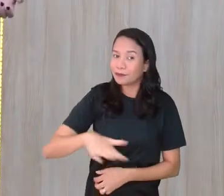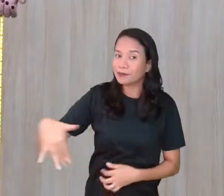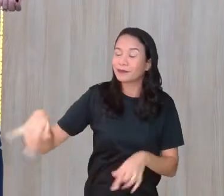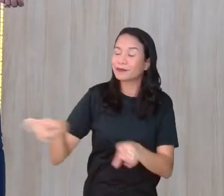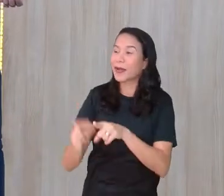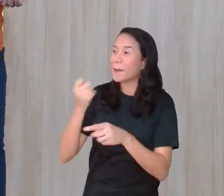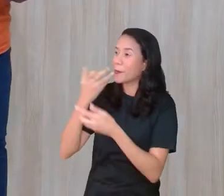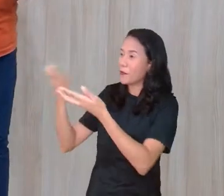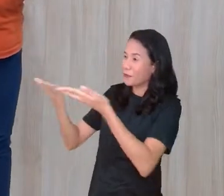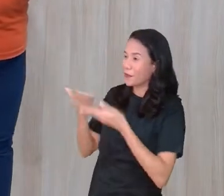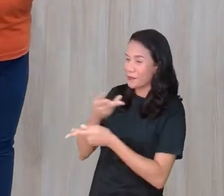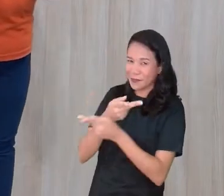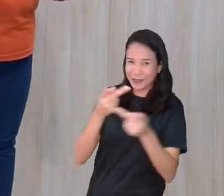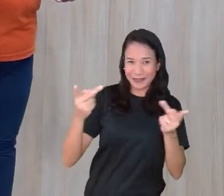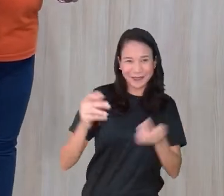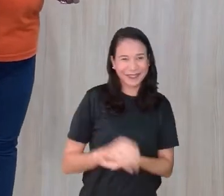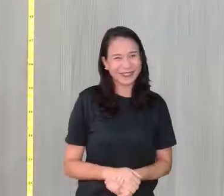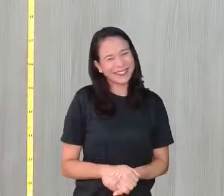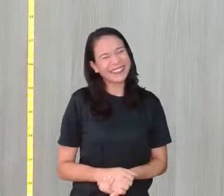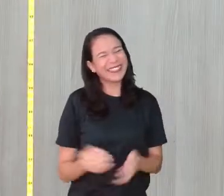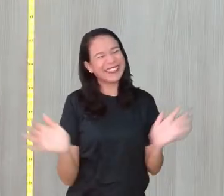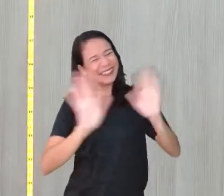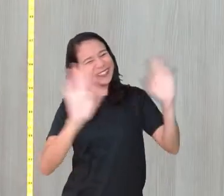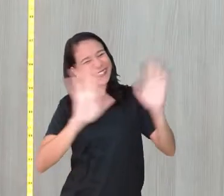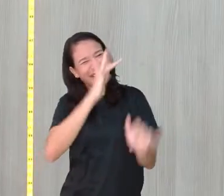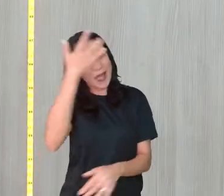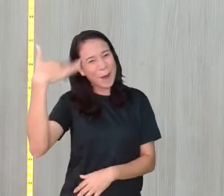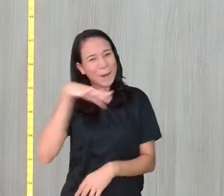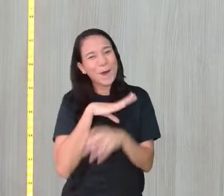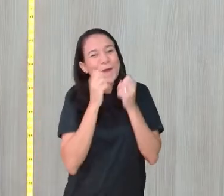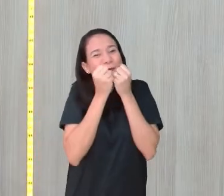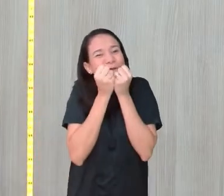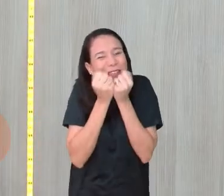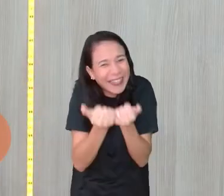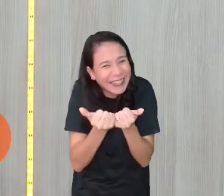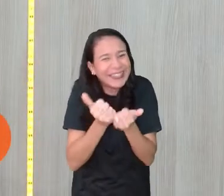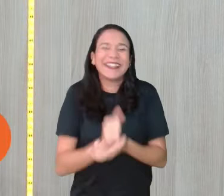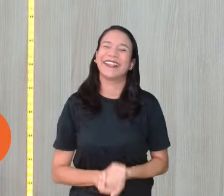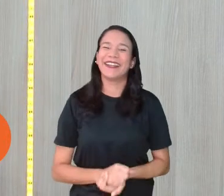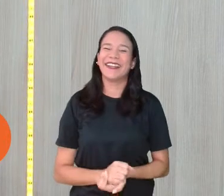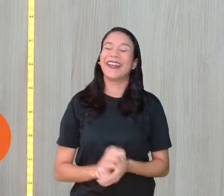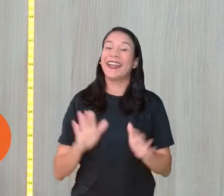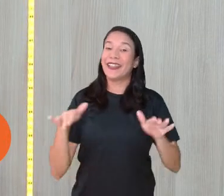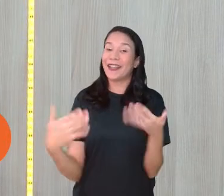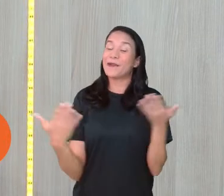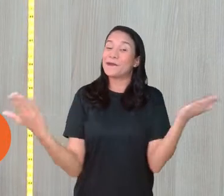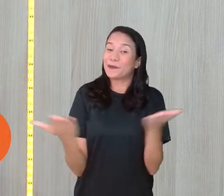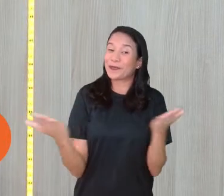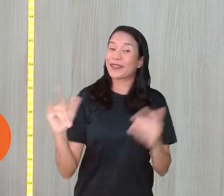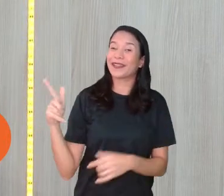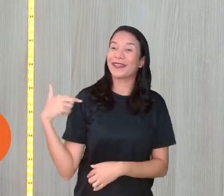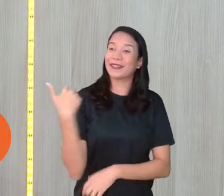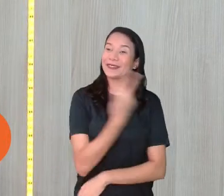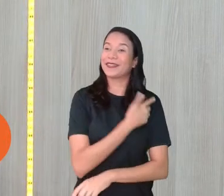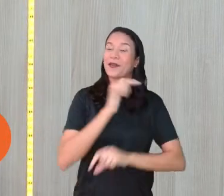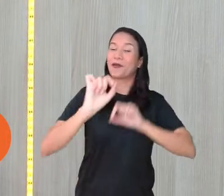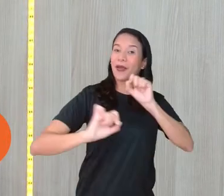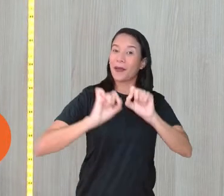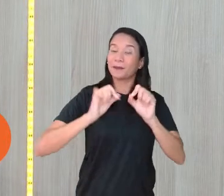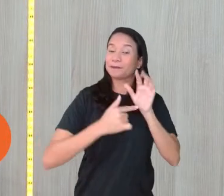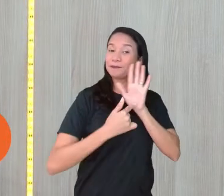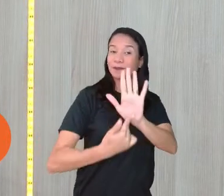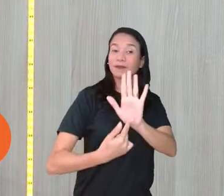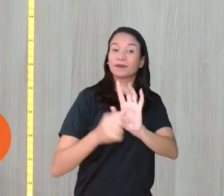as boas-vindas a vocês. Olá, pessoal, tudo bem com vocês? Então, hoje nós estamos